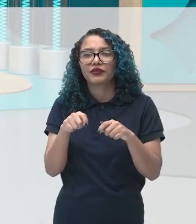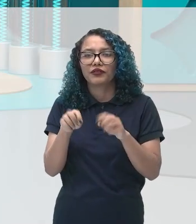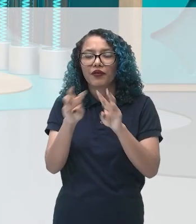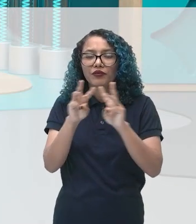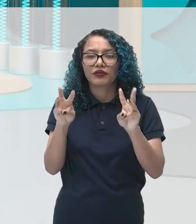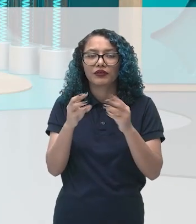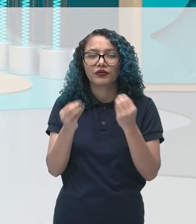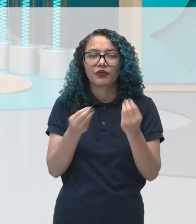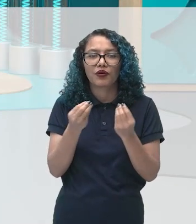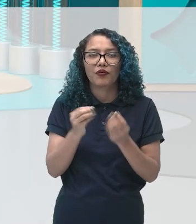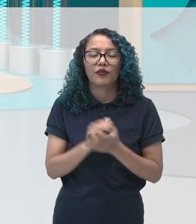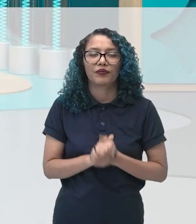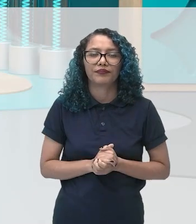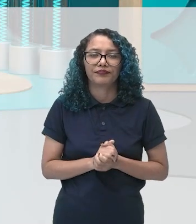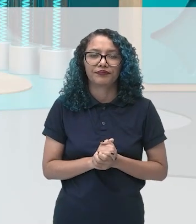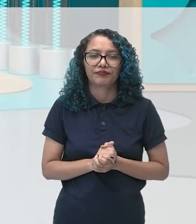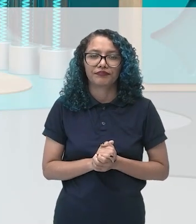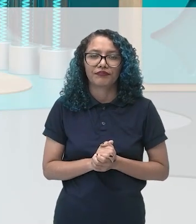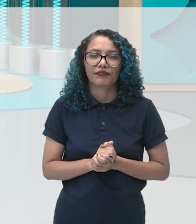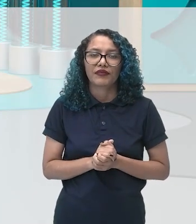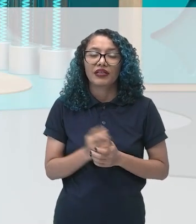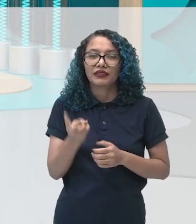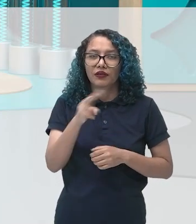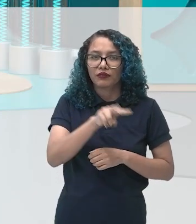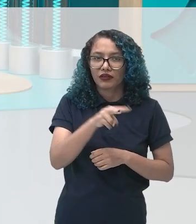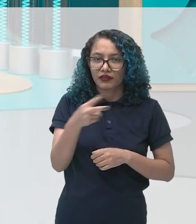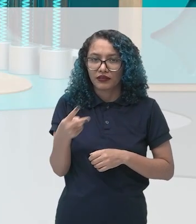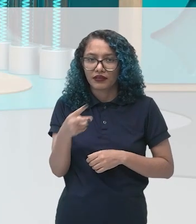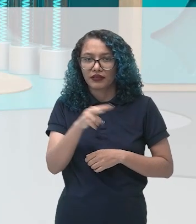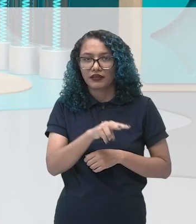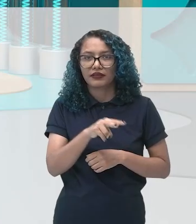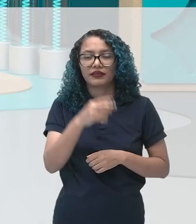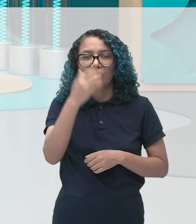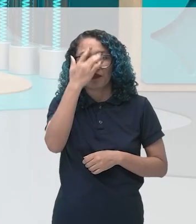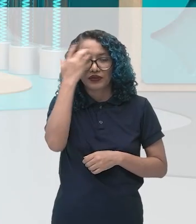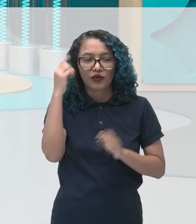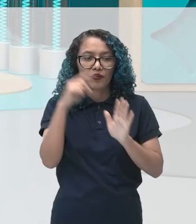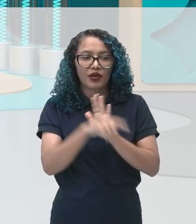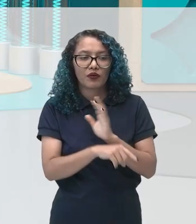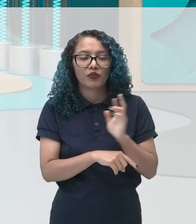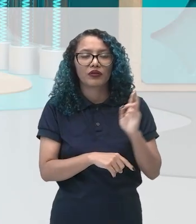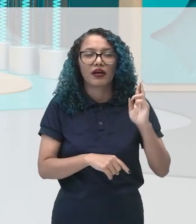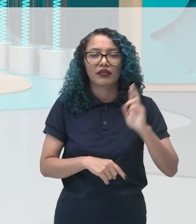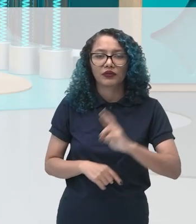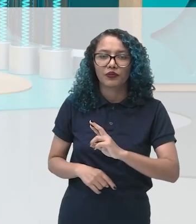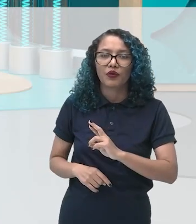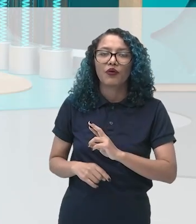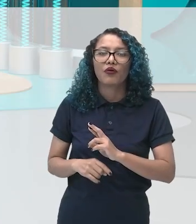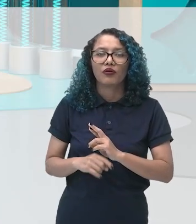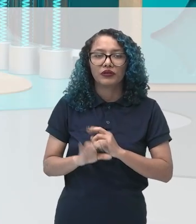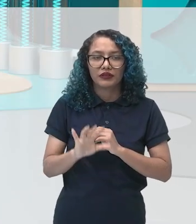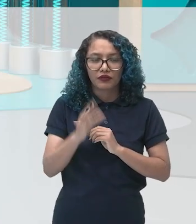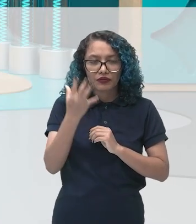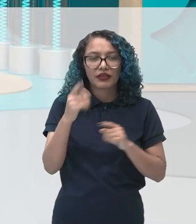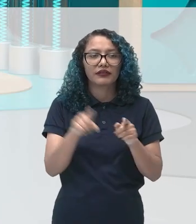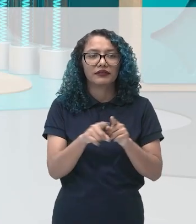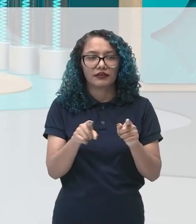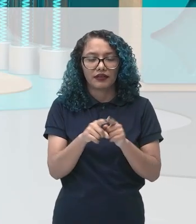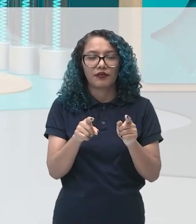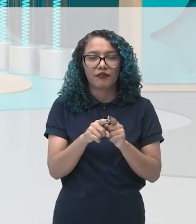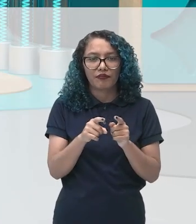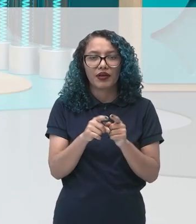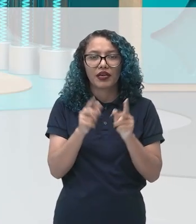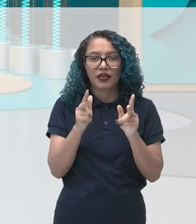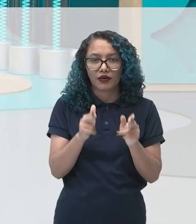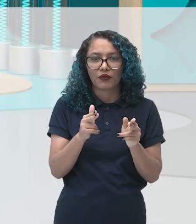essa alternância de fala entre entrevistador e entrevistado vai acontecer também aqui